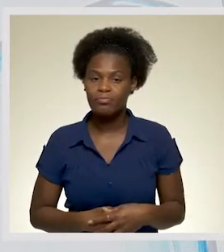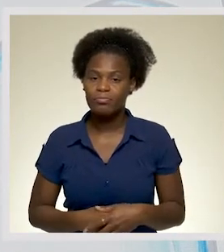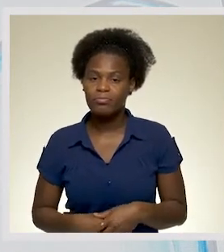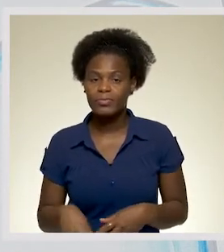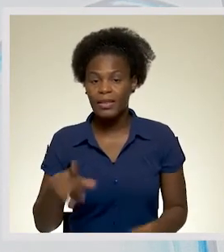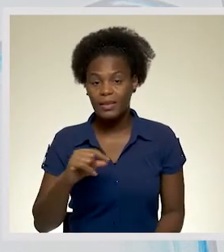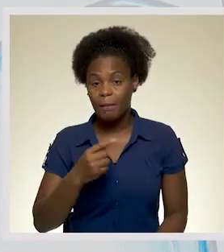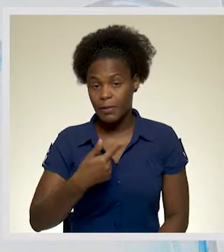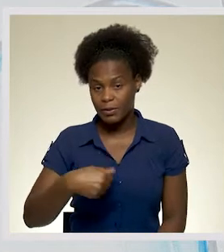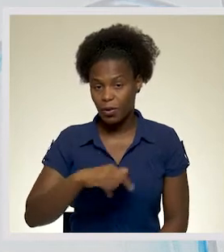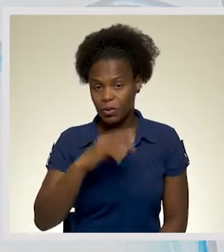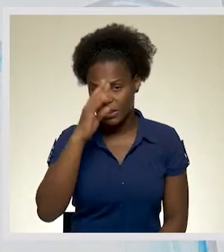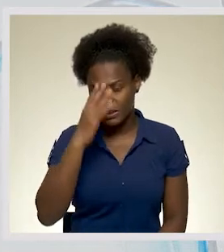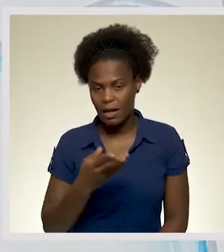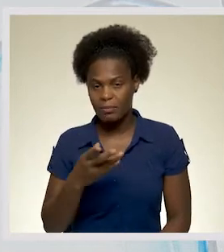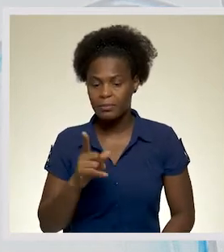Também sabemos